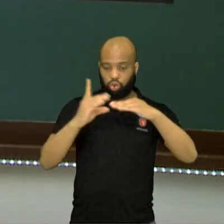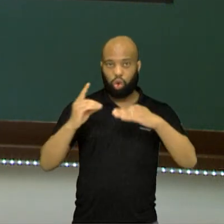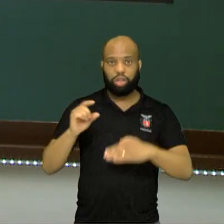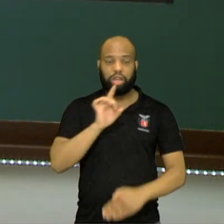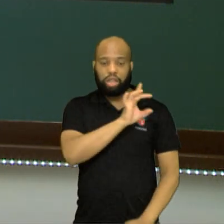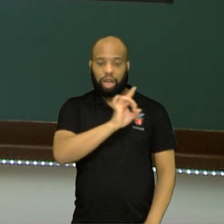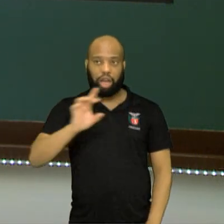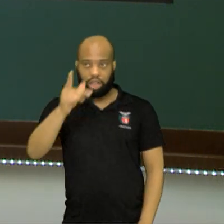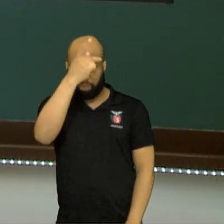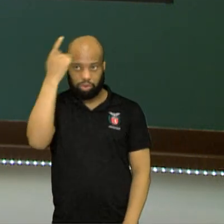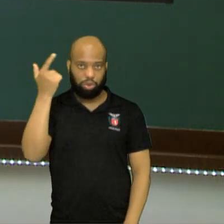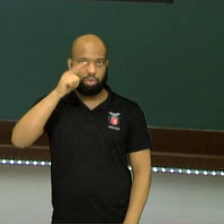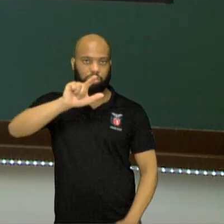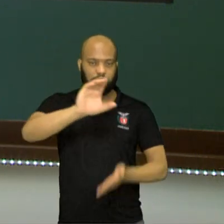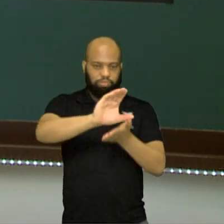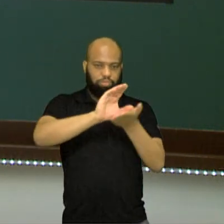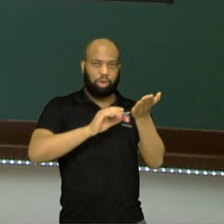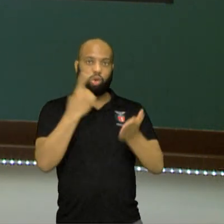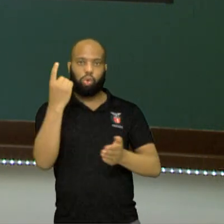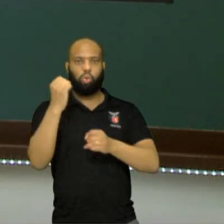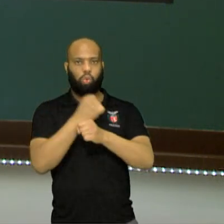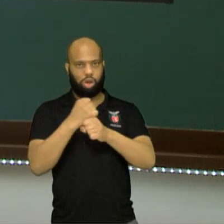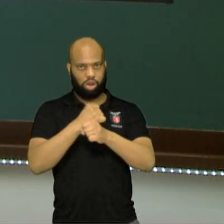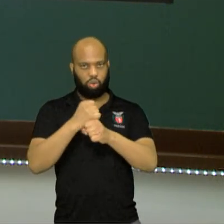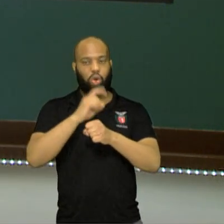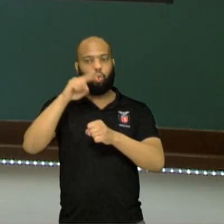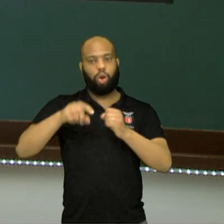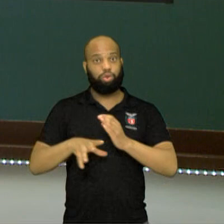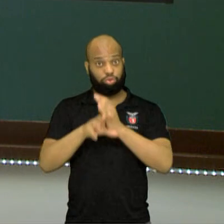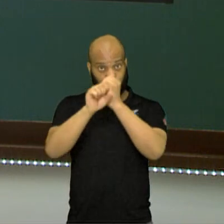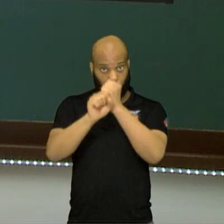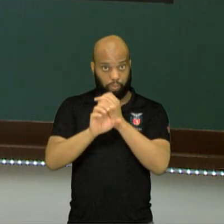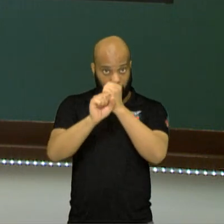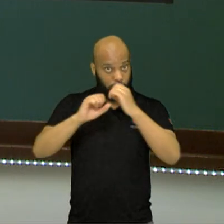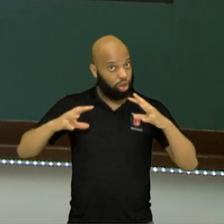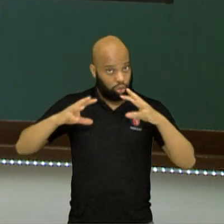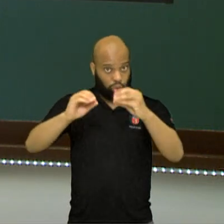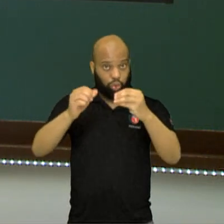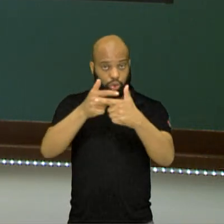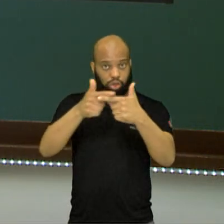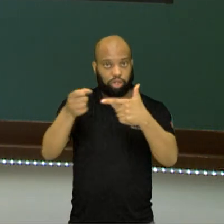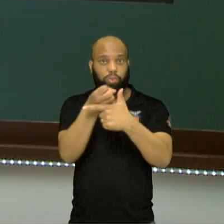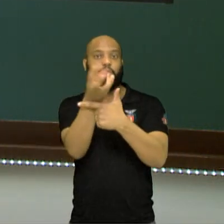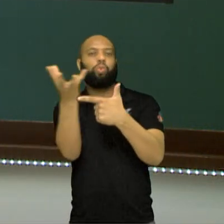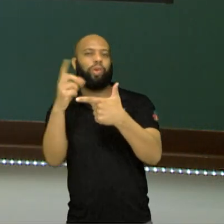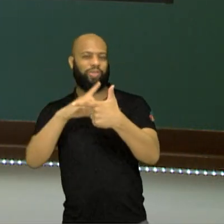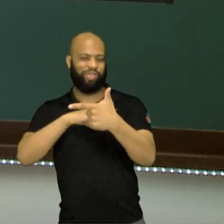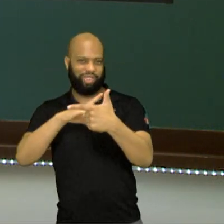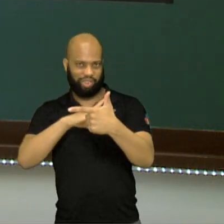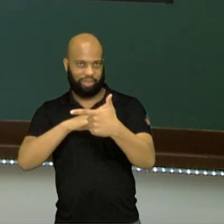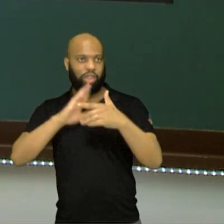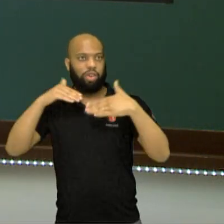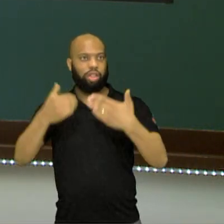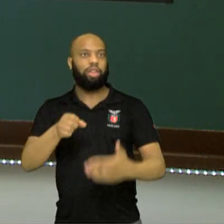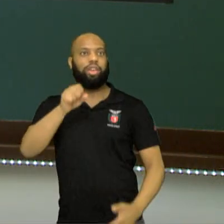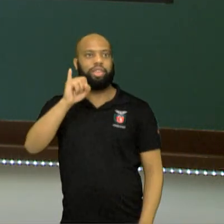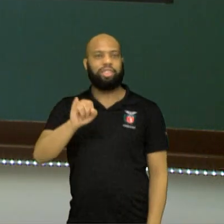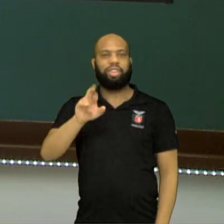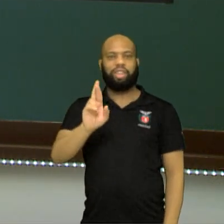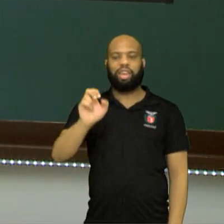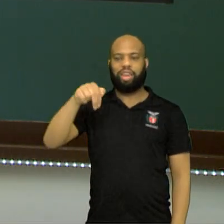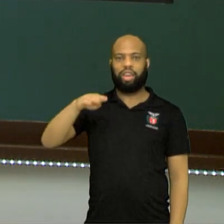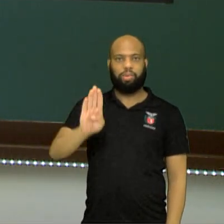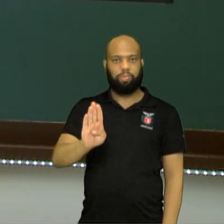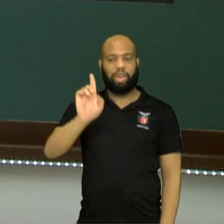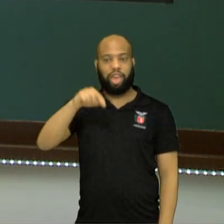de um ano. Obviamente é uma média, né? Se a RNB, ela for superior